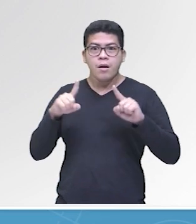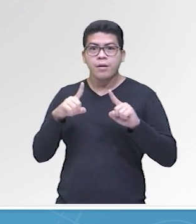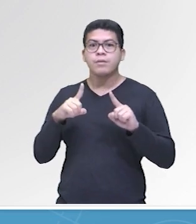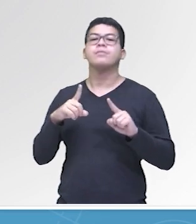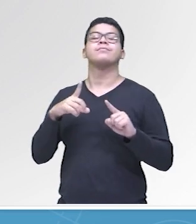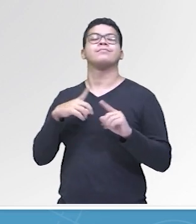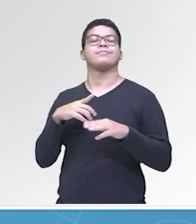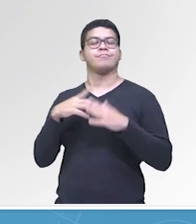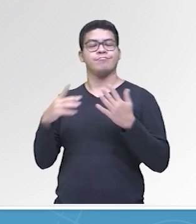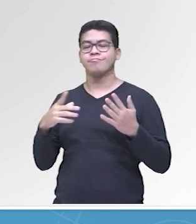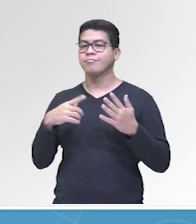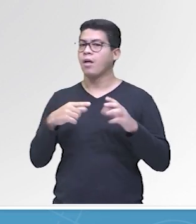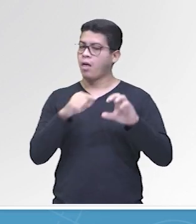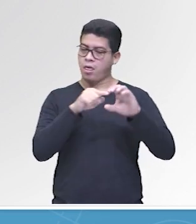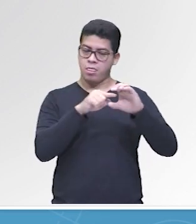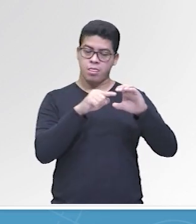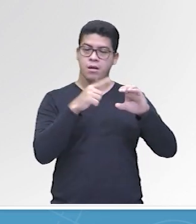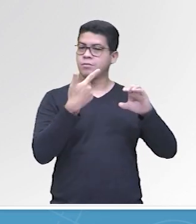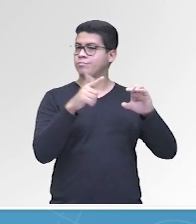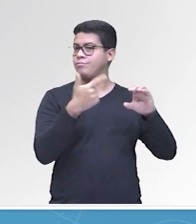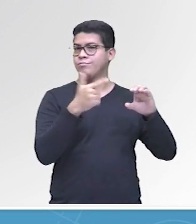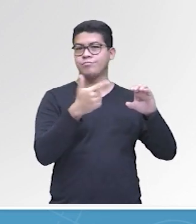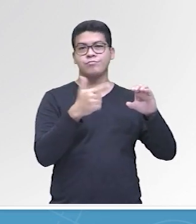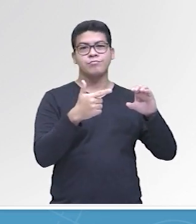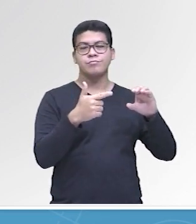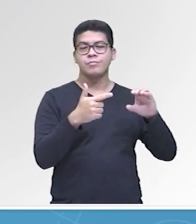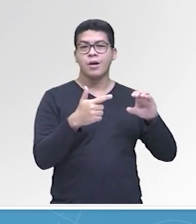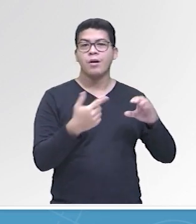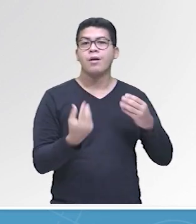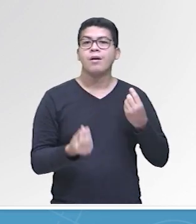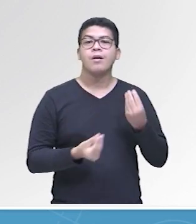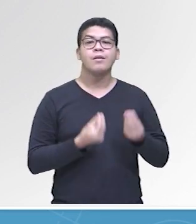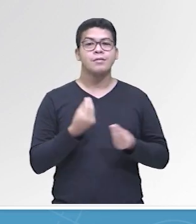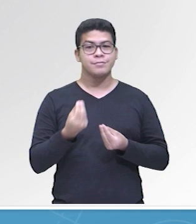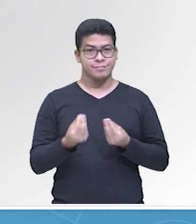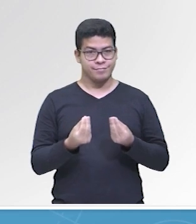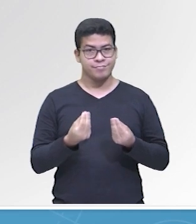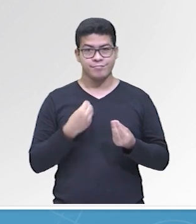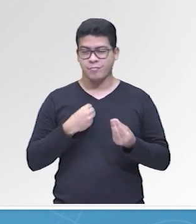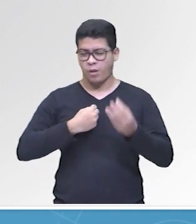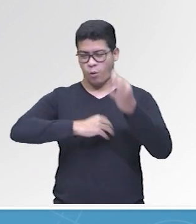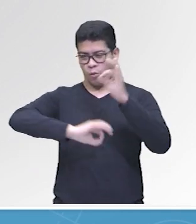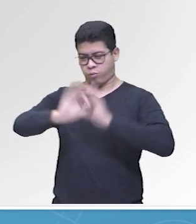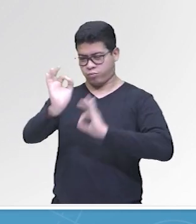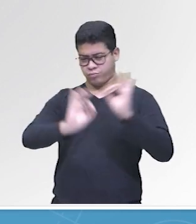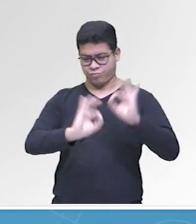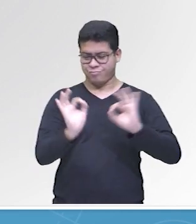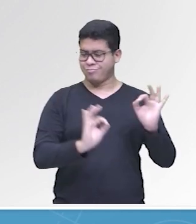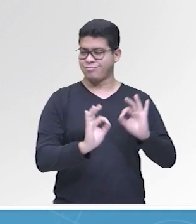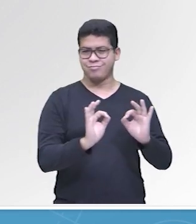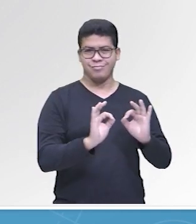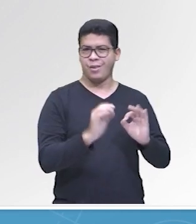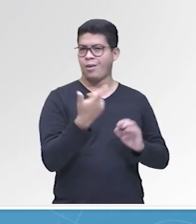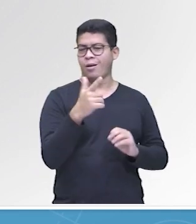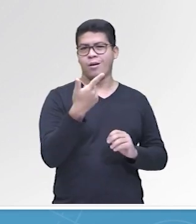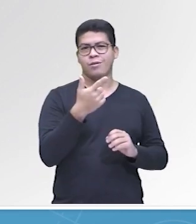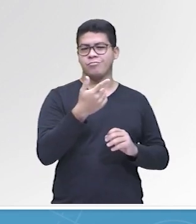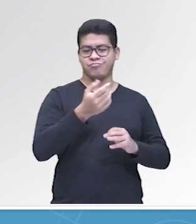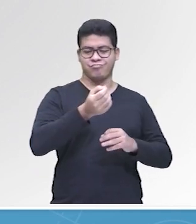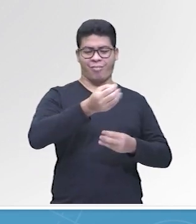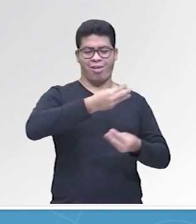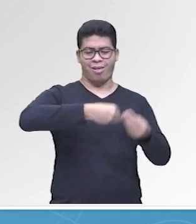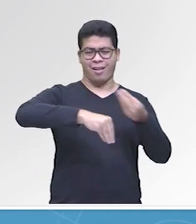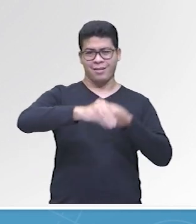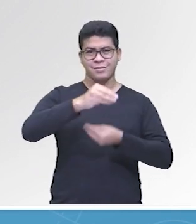material genético. O que não tem é a organização desse material genético dentro da célula. Ele não é envolvido por uma